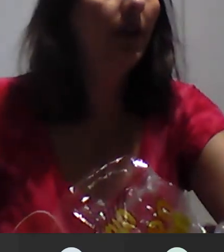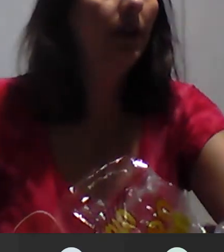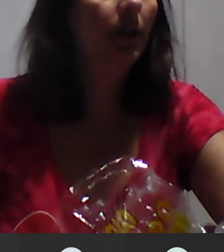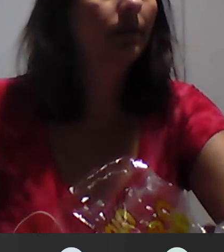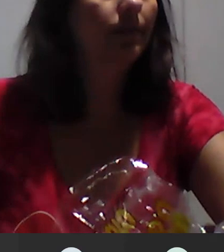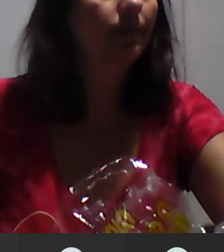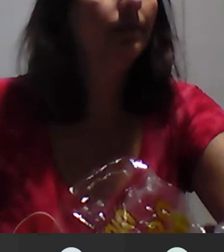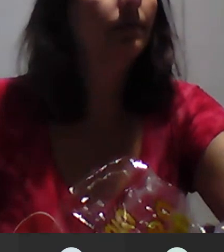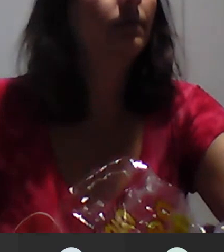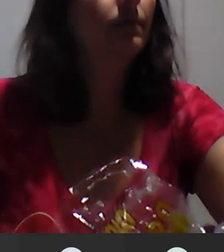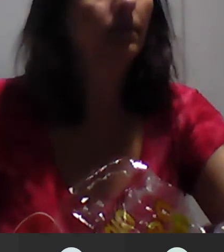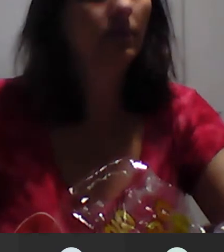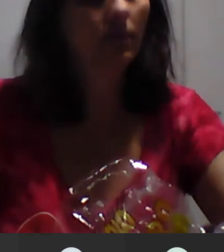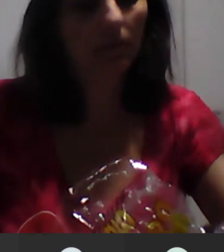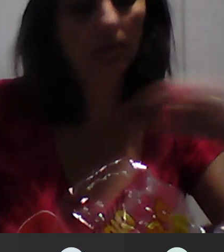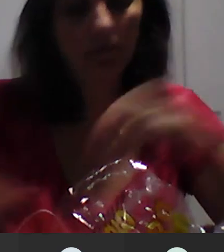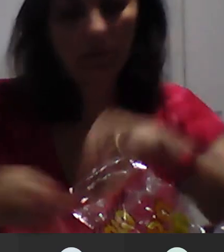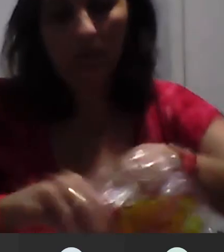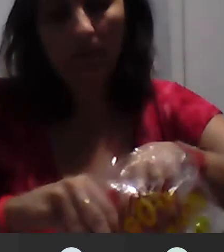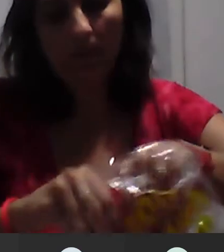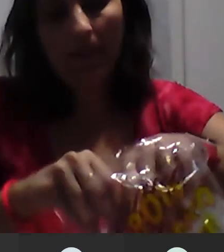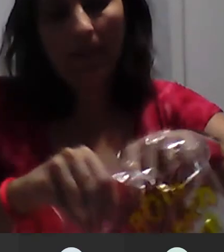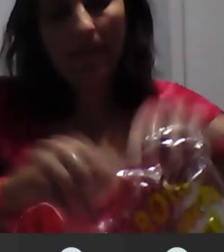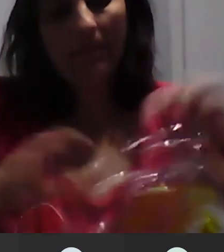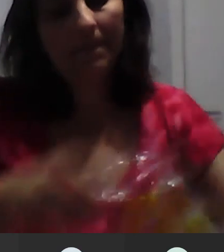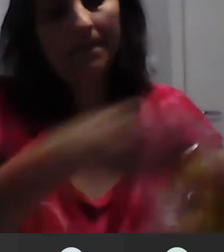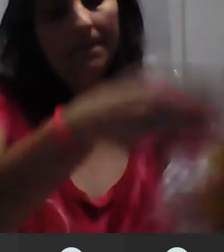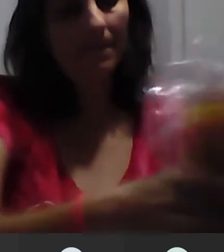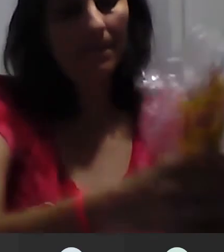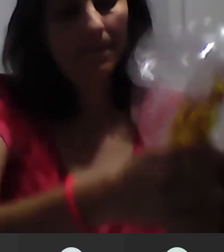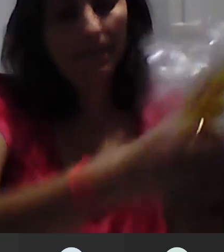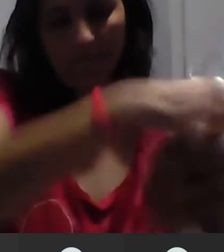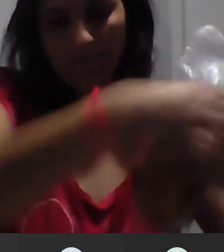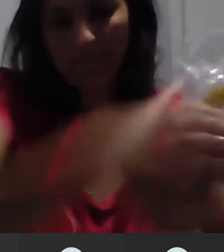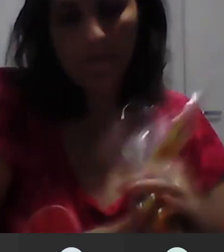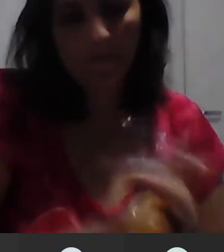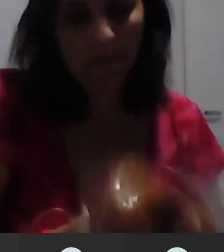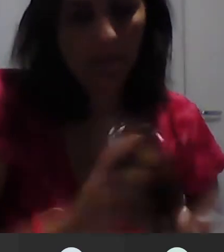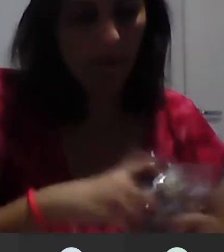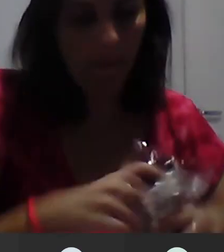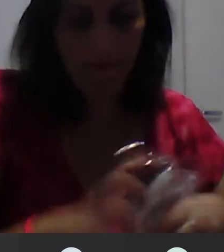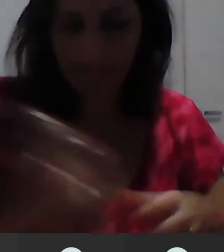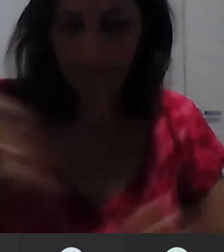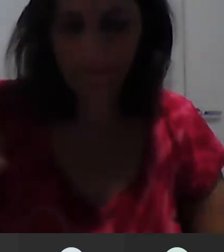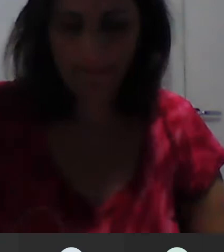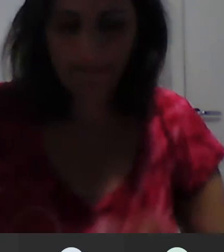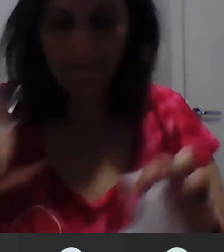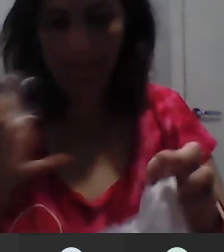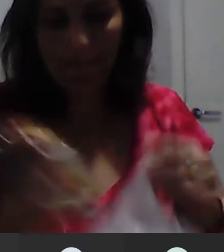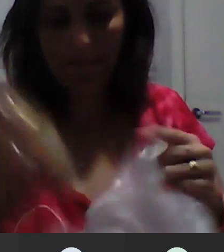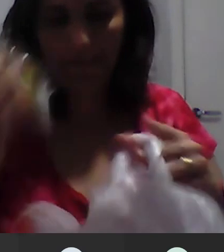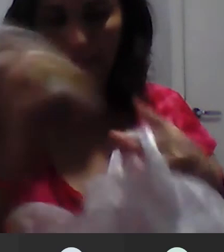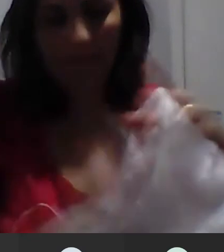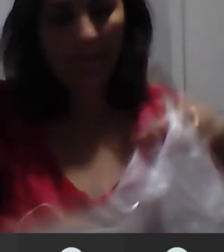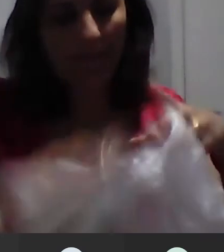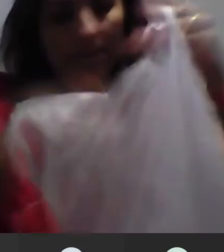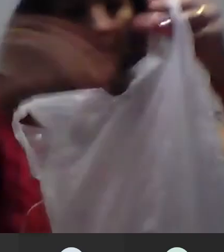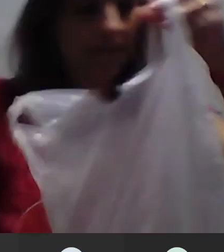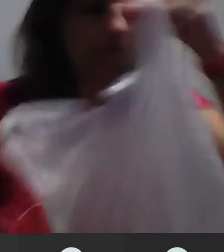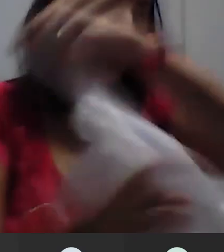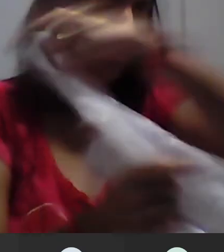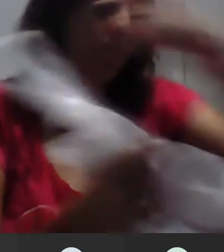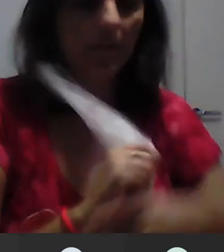exposto ao calor, à luz solar, né, para que não haja a oxidação desse óleo e